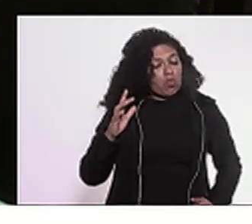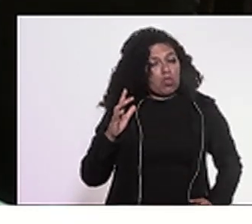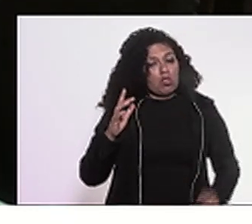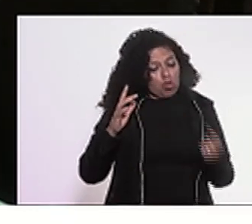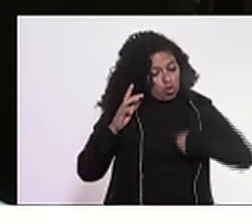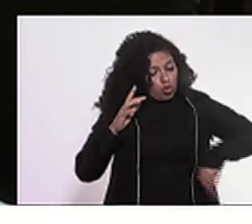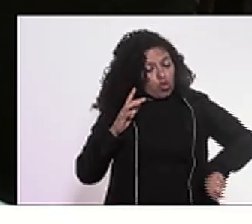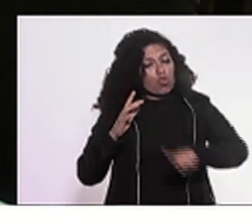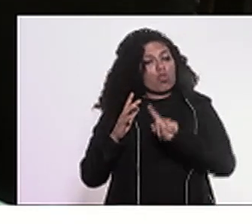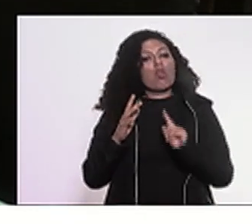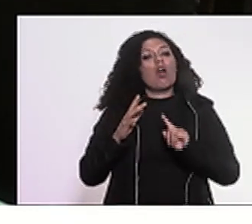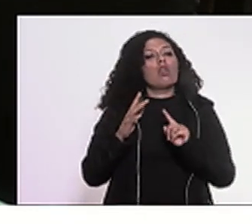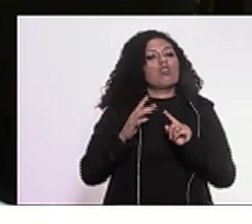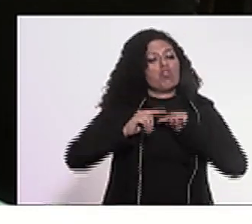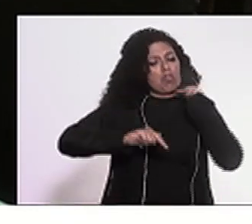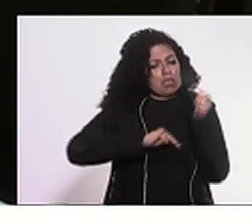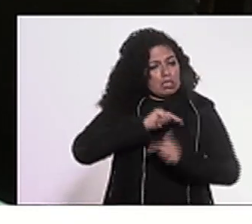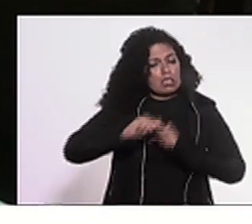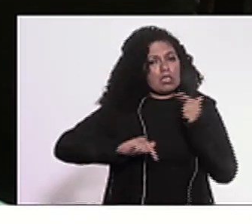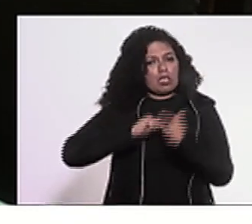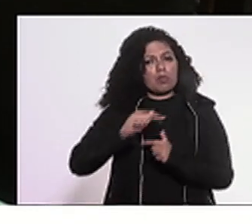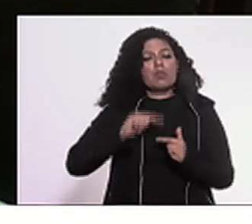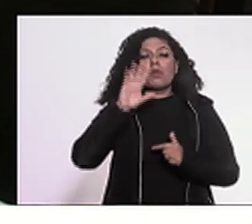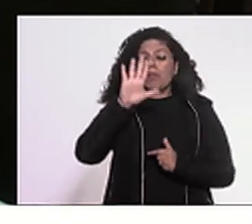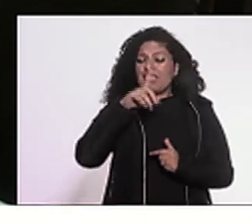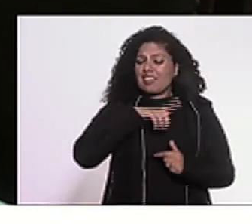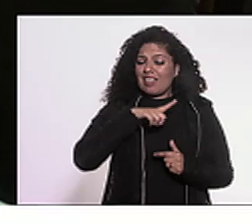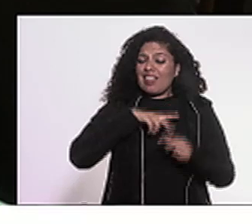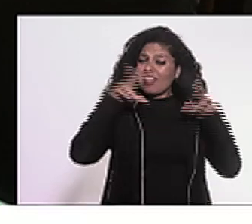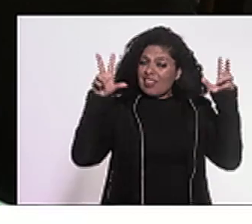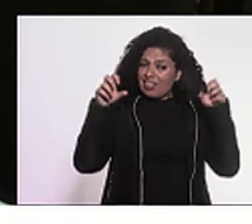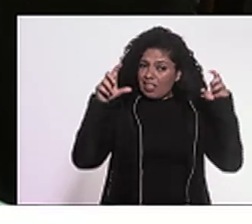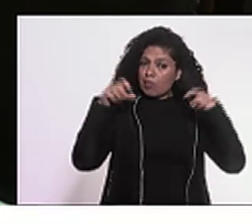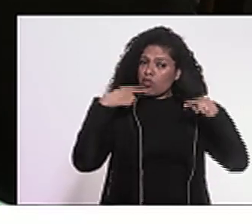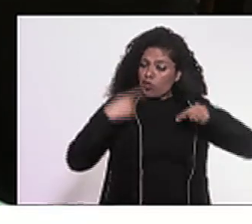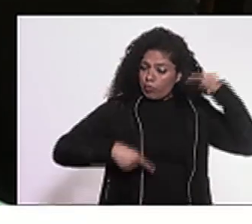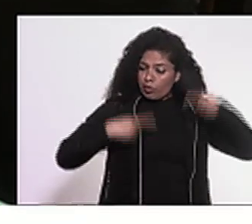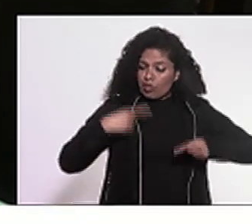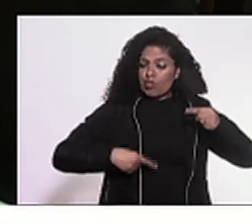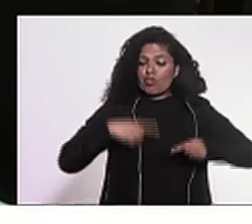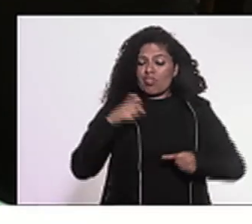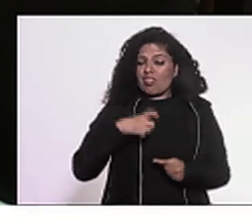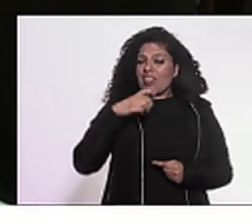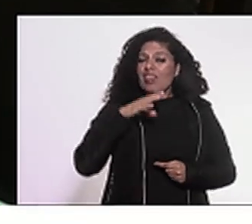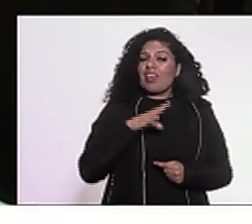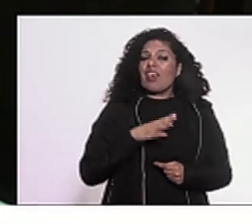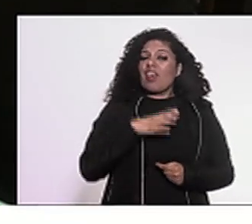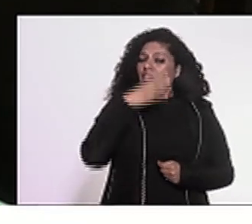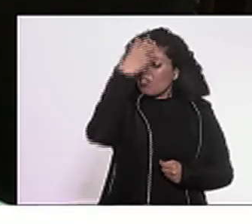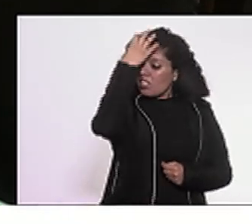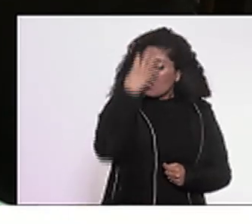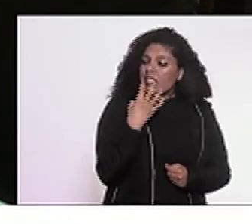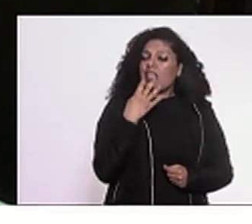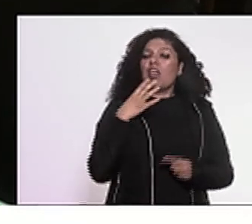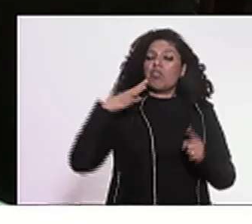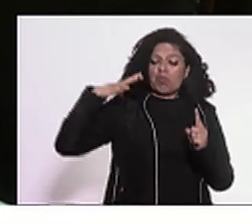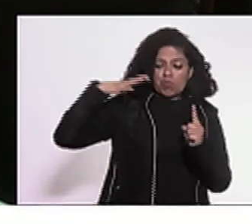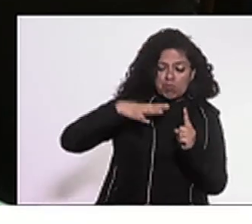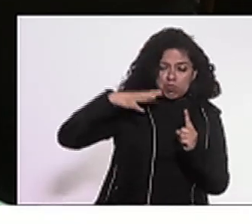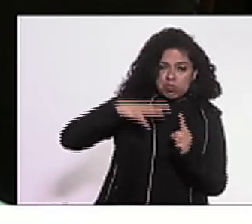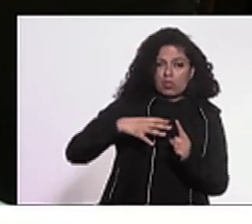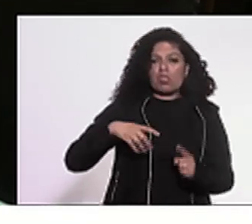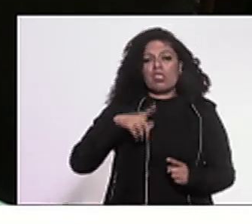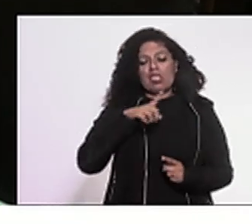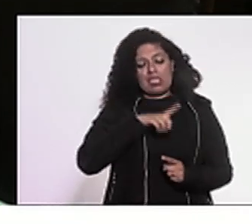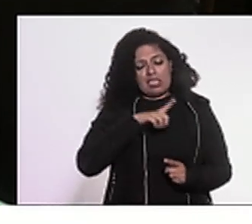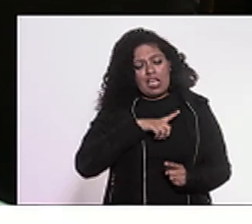que mantemos isso, mas as questões políticas são muito graves dentro desse processo de assédio. Ele